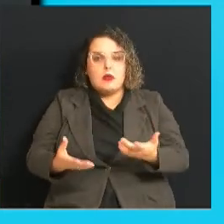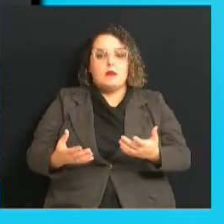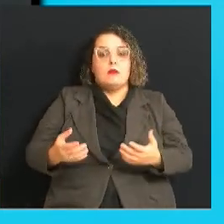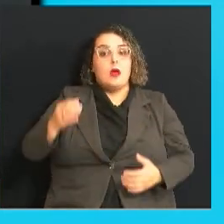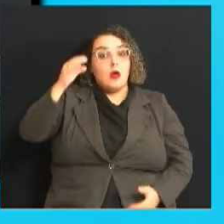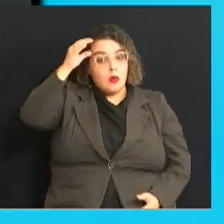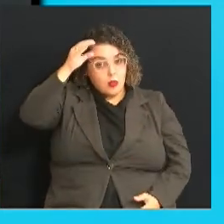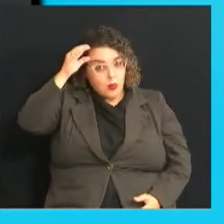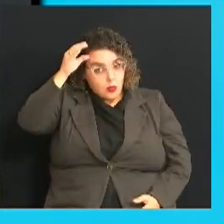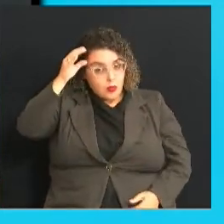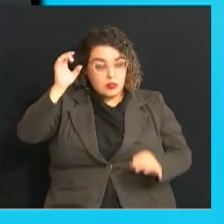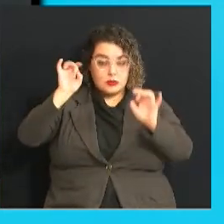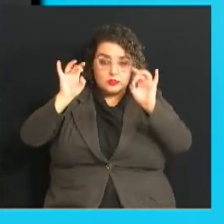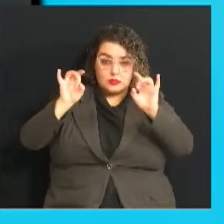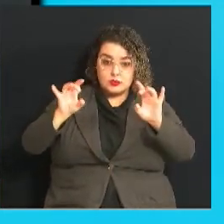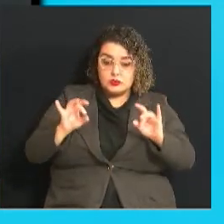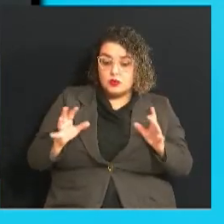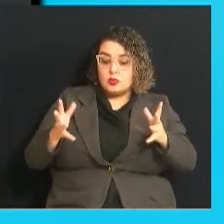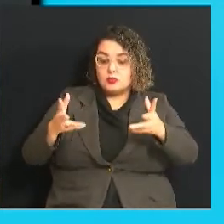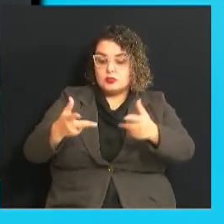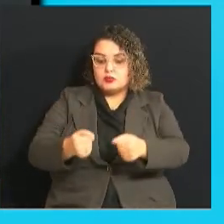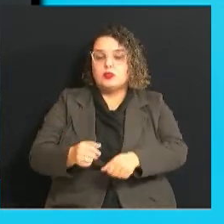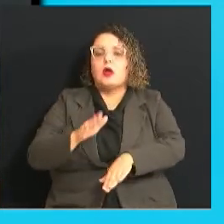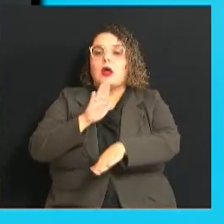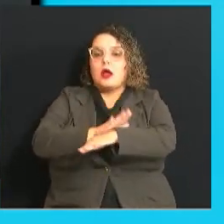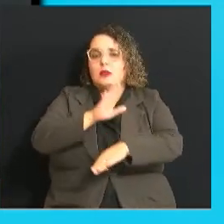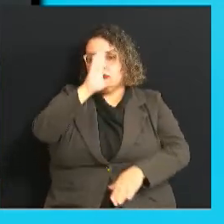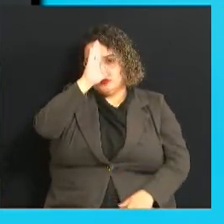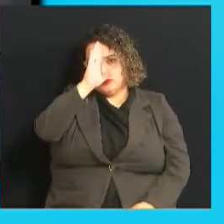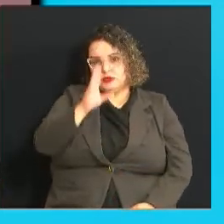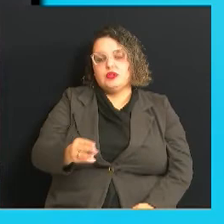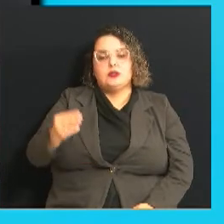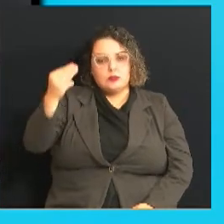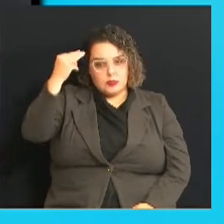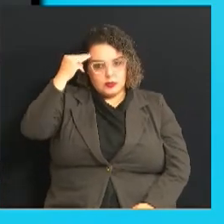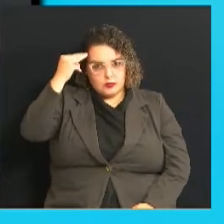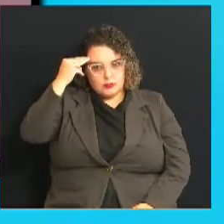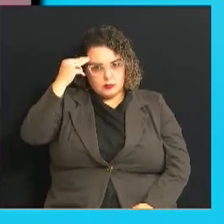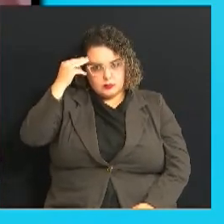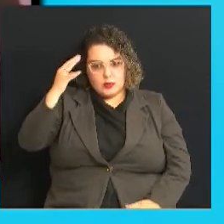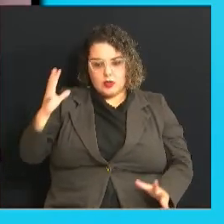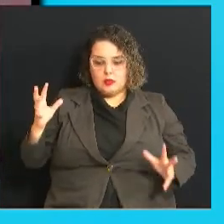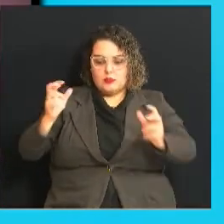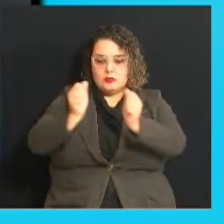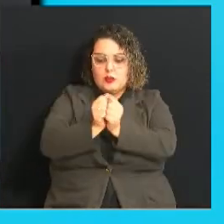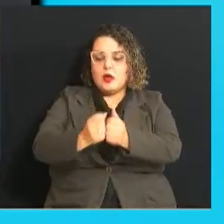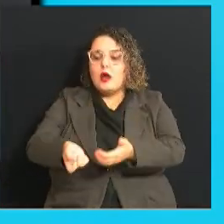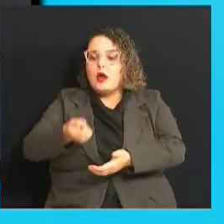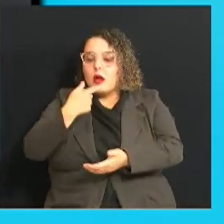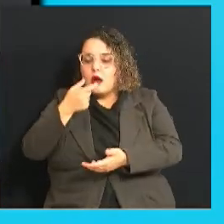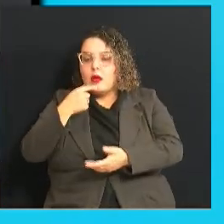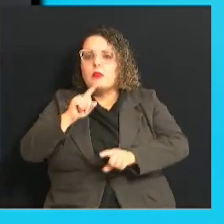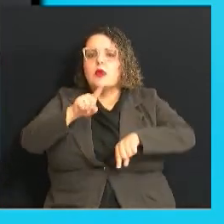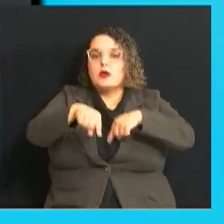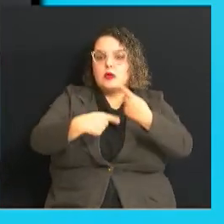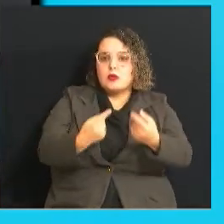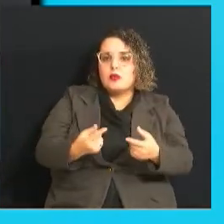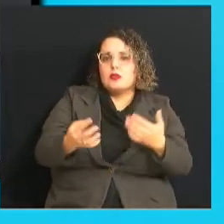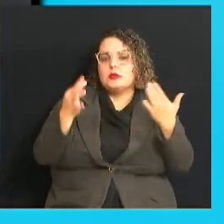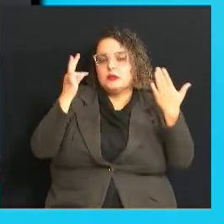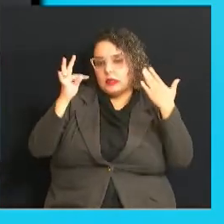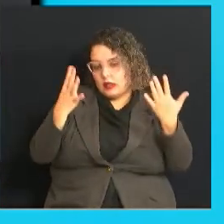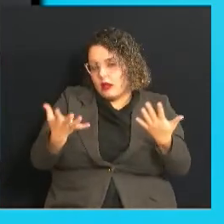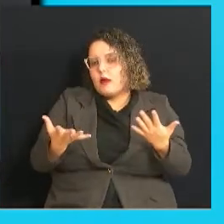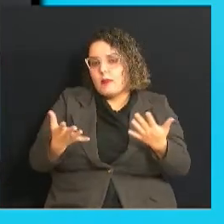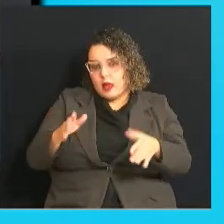né? Todas essas, elas ajudam diretamente na memória. Então, é um combo, é remédio e outras terapias. Então, isso